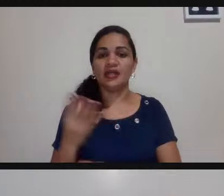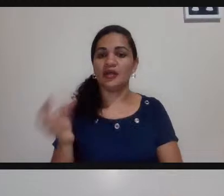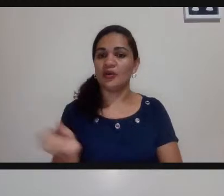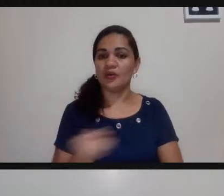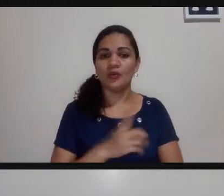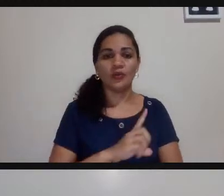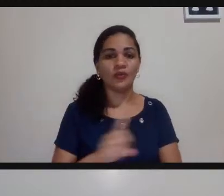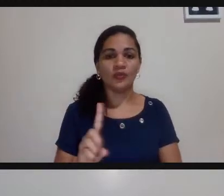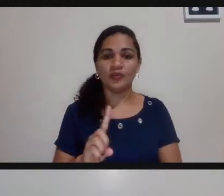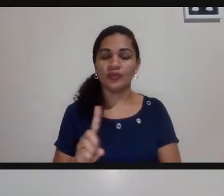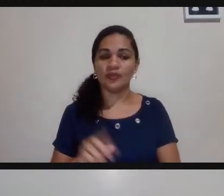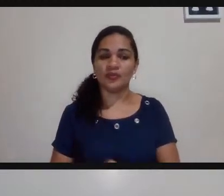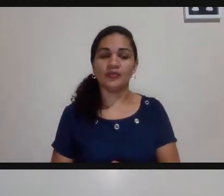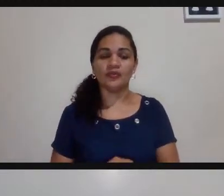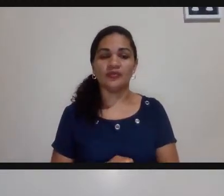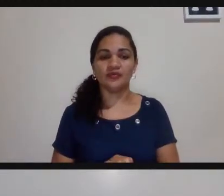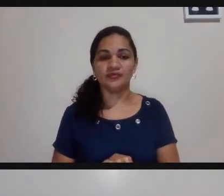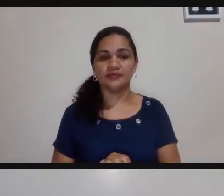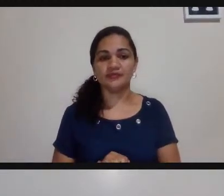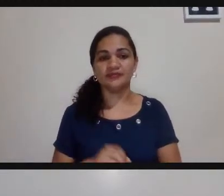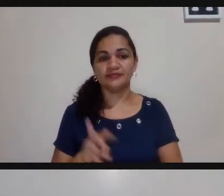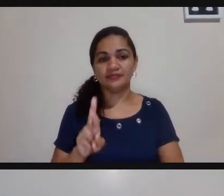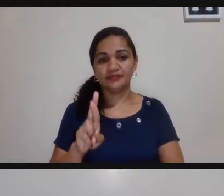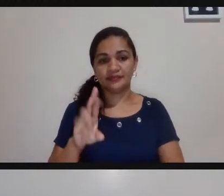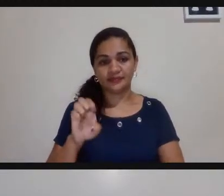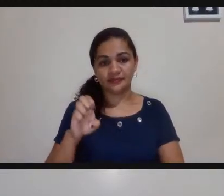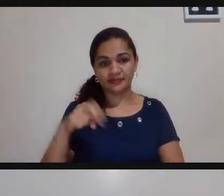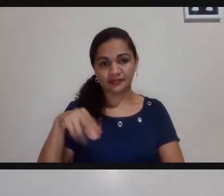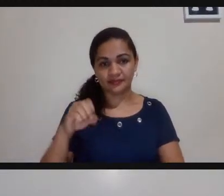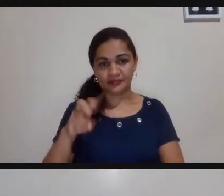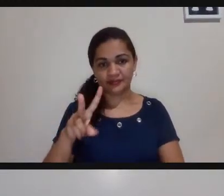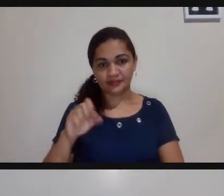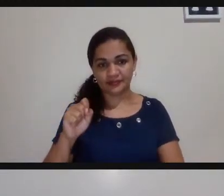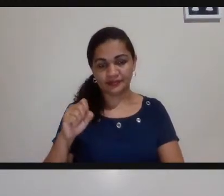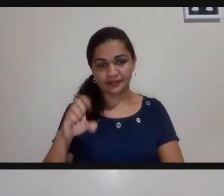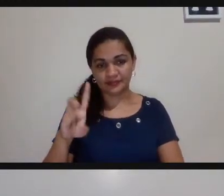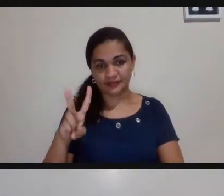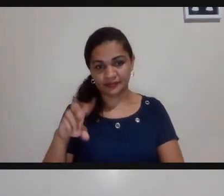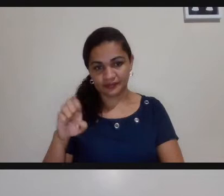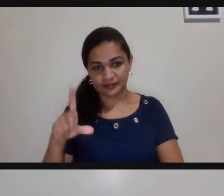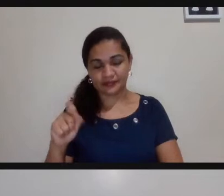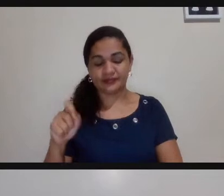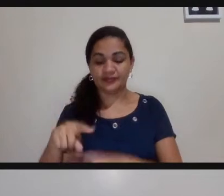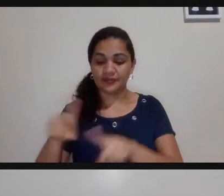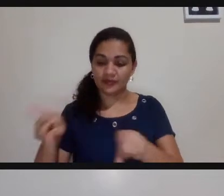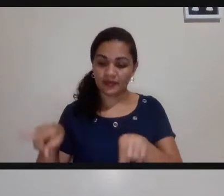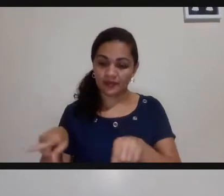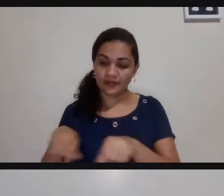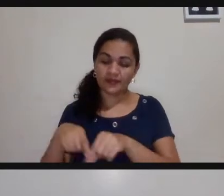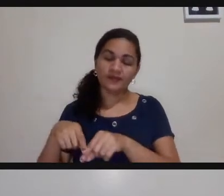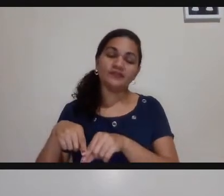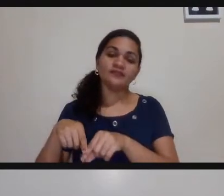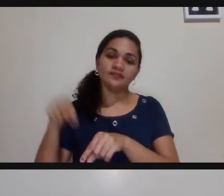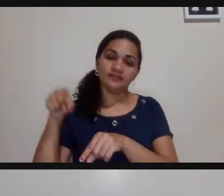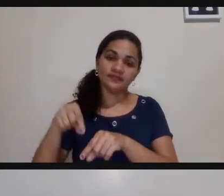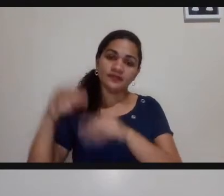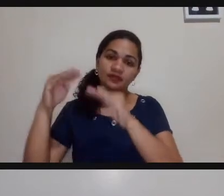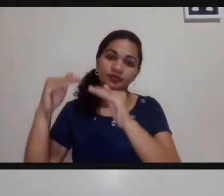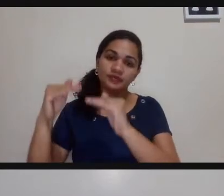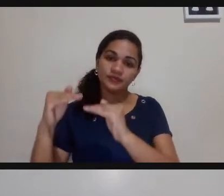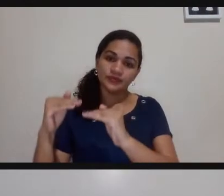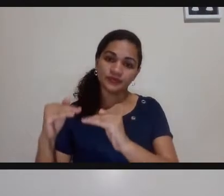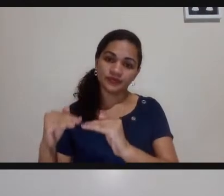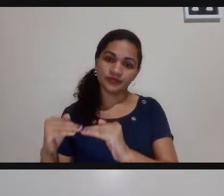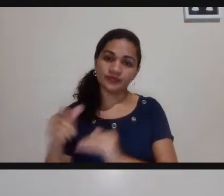Matriz ainda é renovável é convencional da parte hídrica Só que os nossos reservatórios vários deles estão baixando